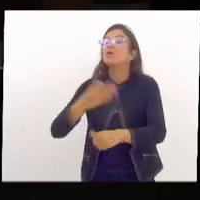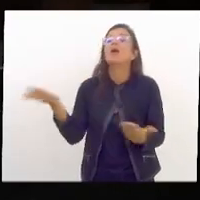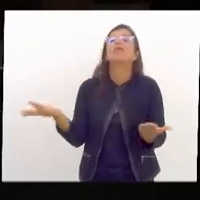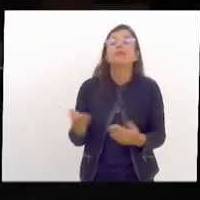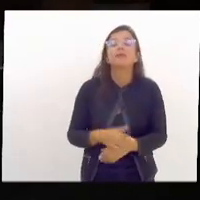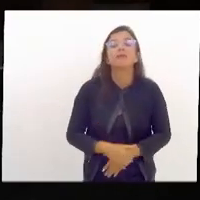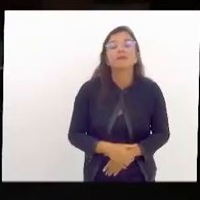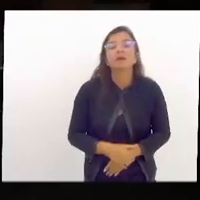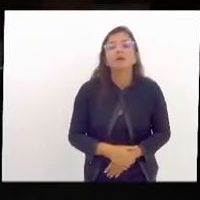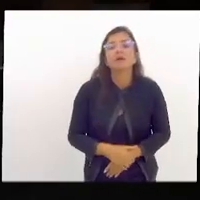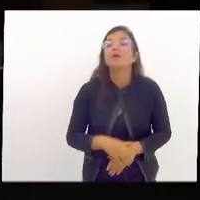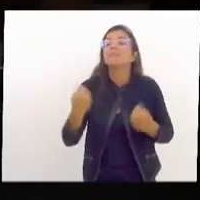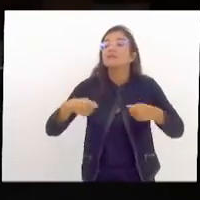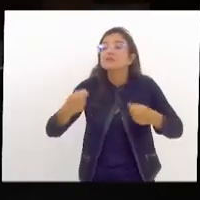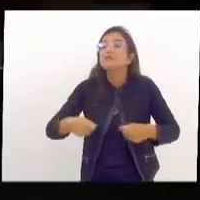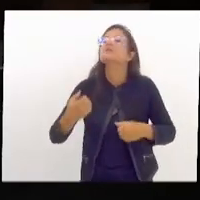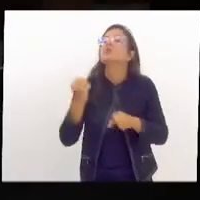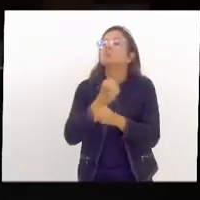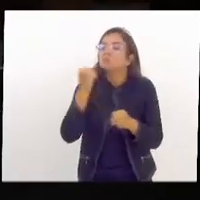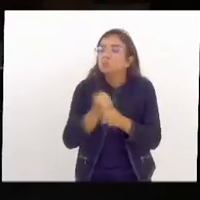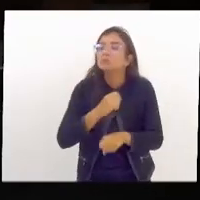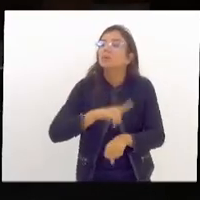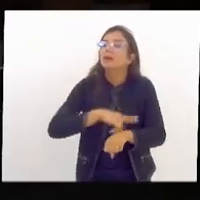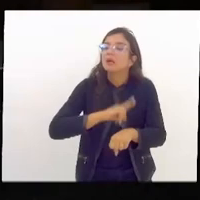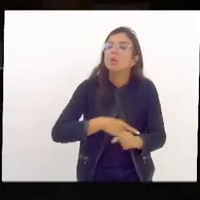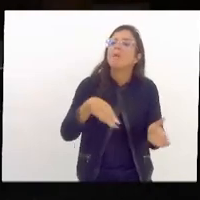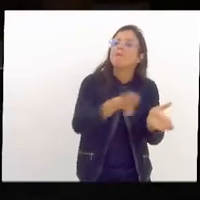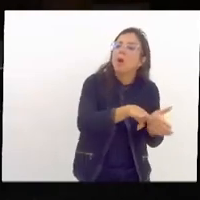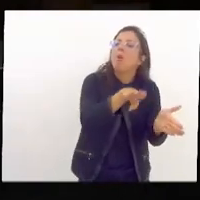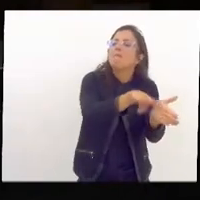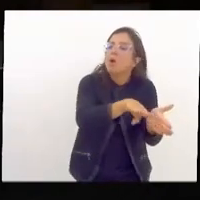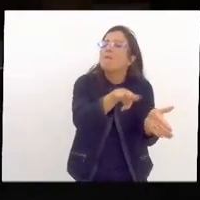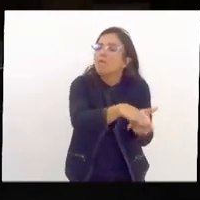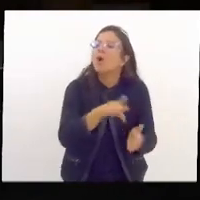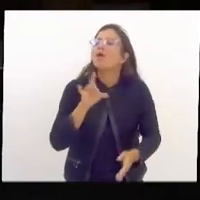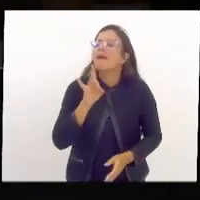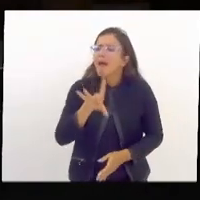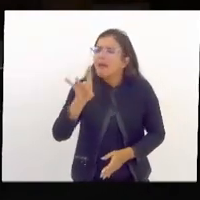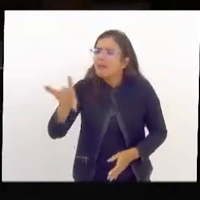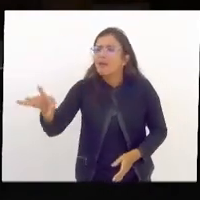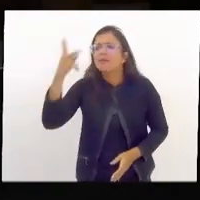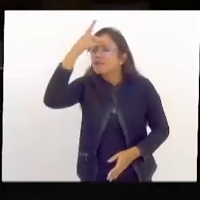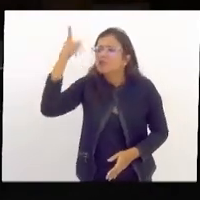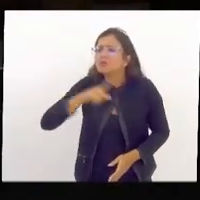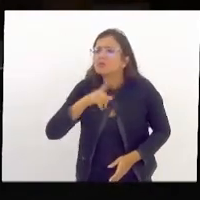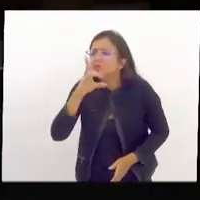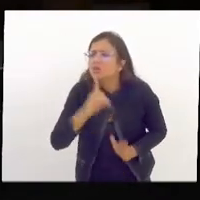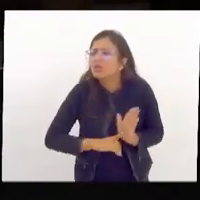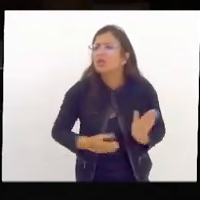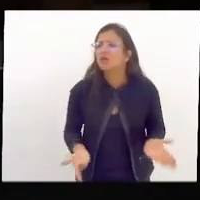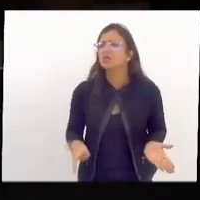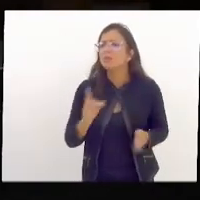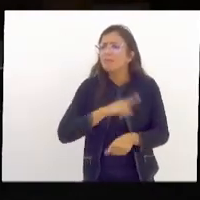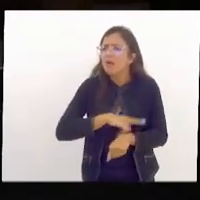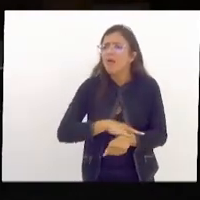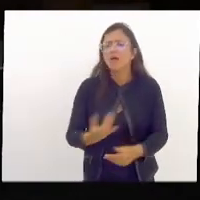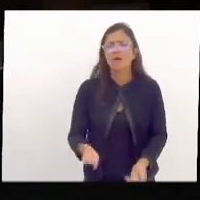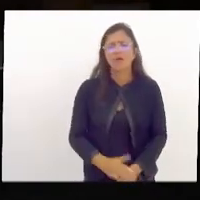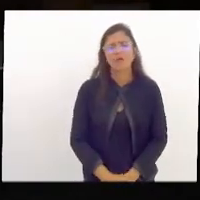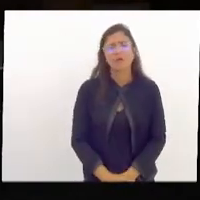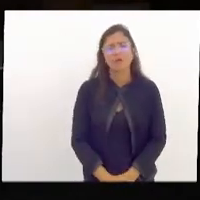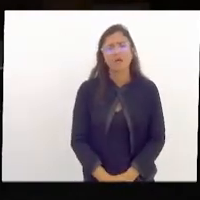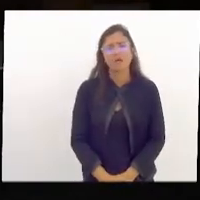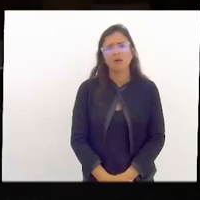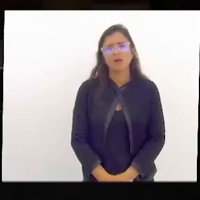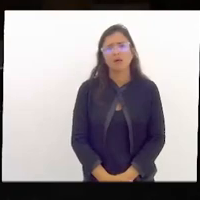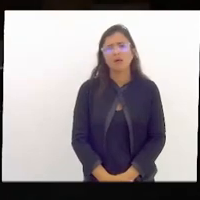A construção dos banheiros em todas as estações ferroviárias, que o cidadão, o passageiro, tem direito de estar numa plataforma, tem direito de ter banheiro.